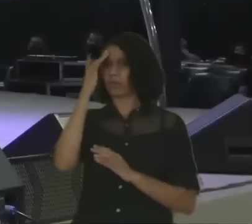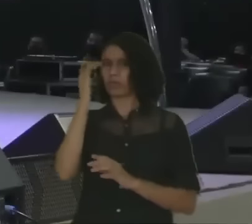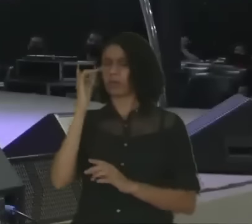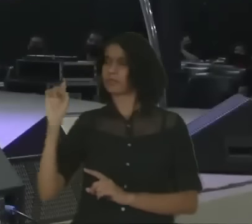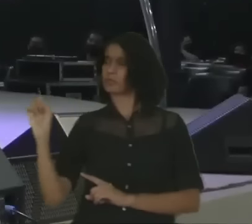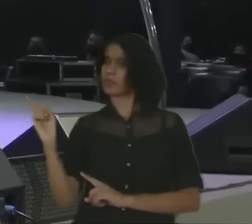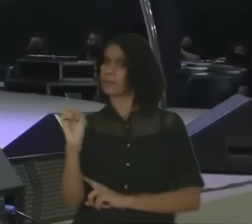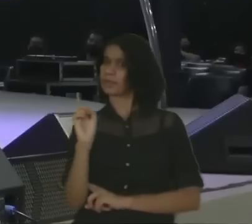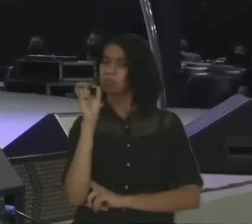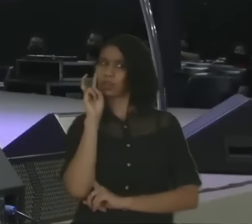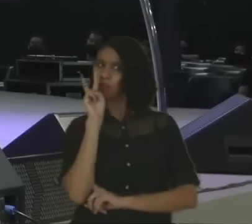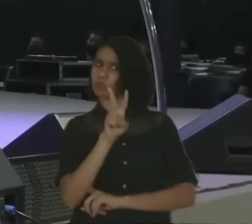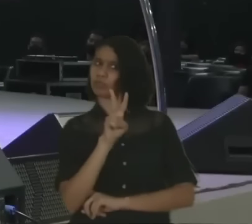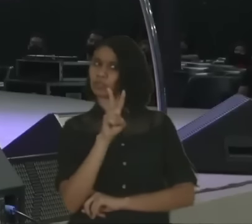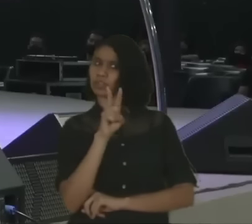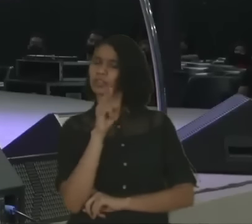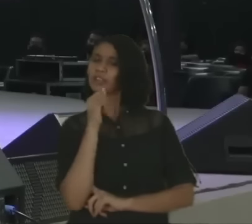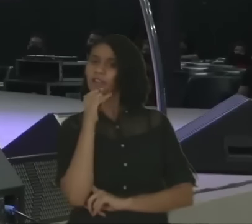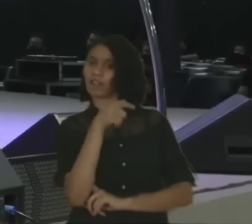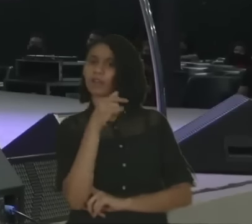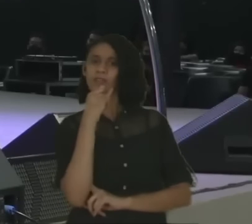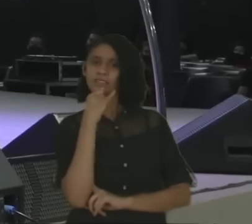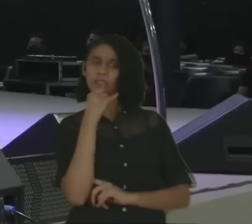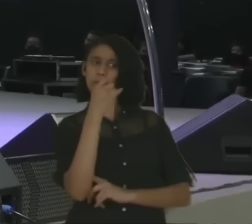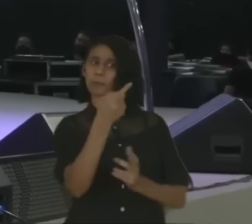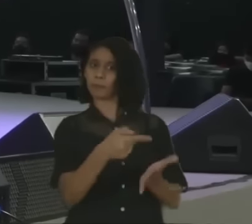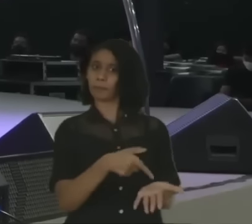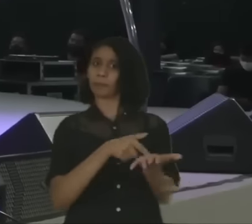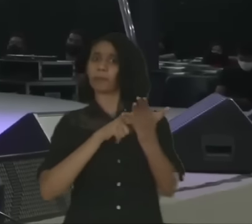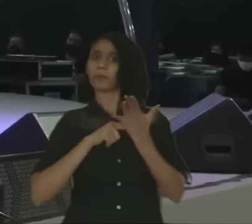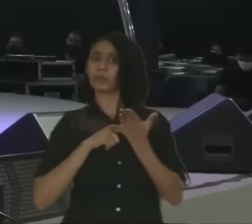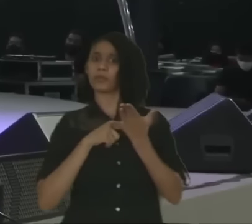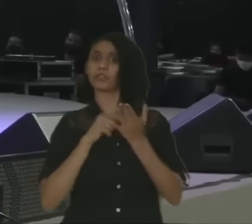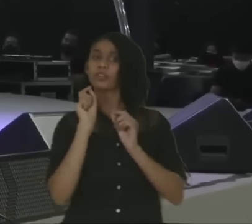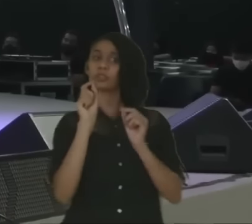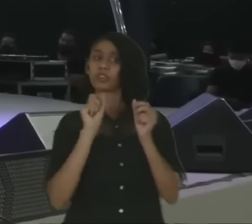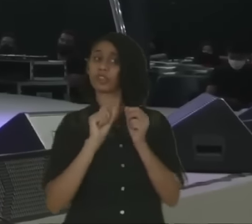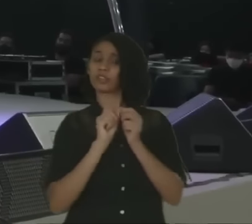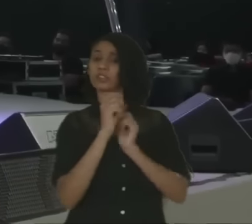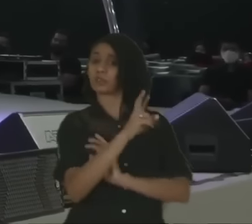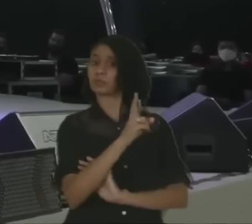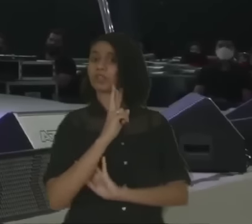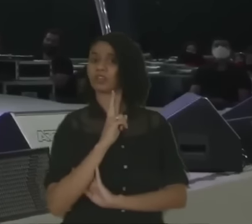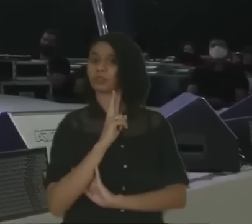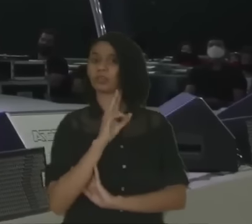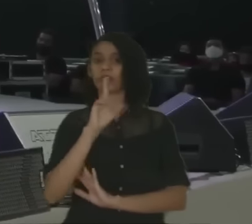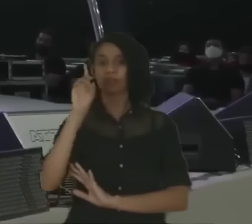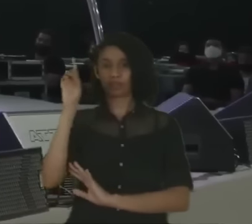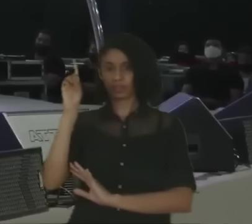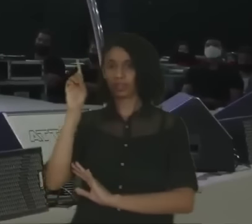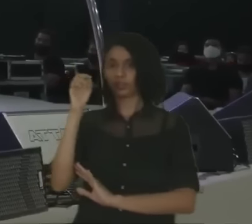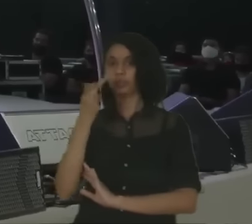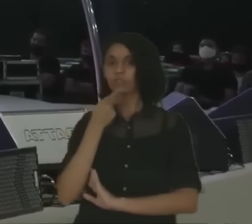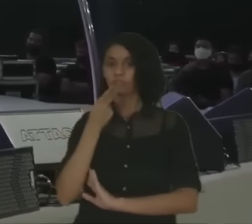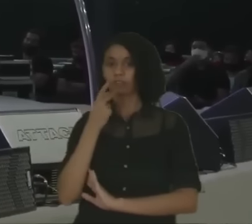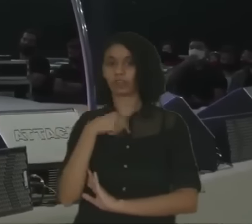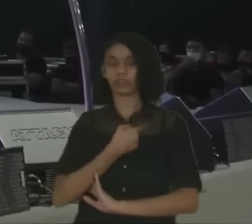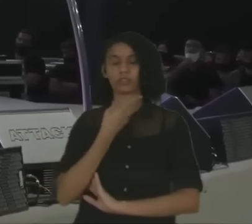de uma pessoa Deus tá o tempo todo falando com a gente e a gente tá o tempo todo às vezes Deus não fala comigo e Deus